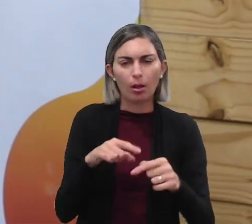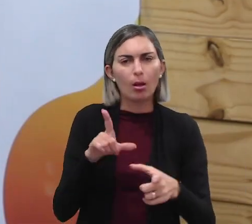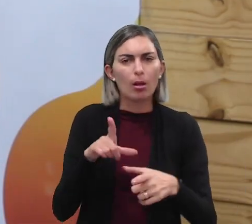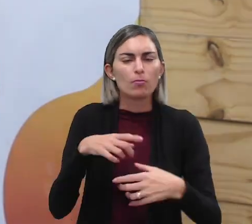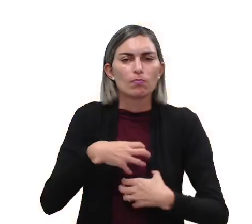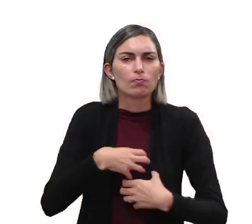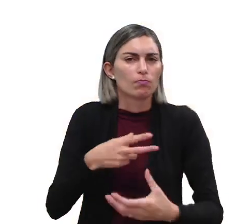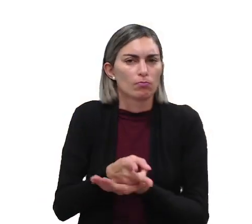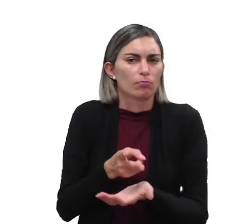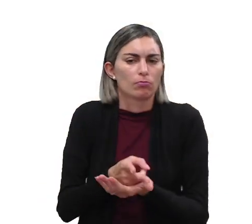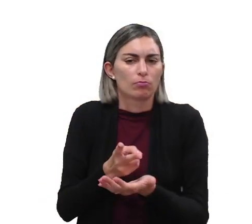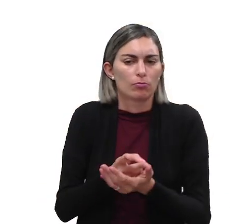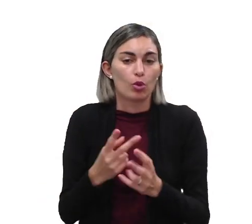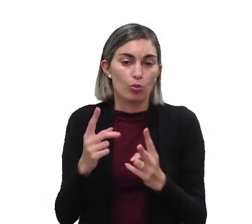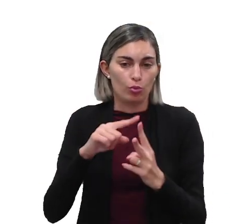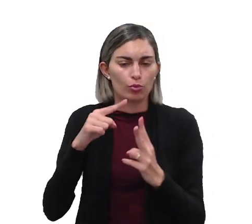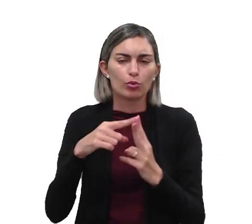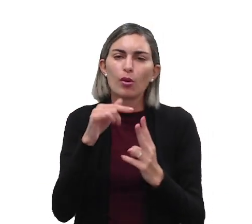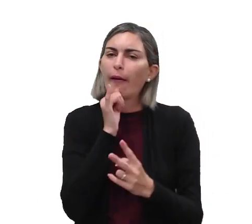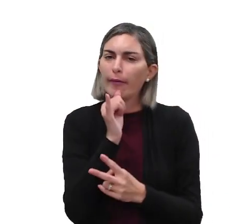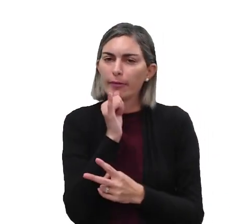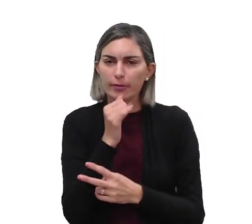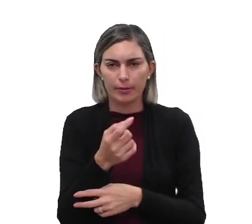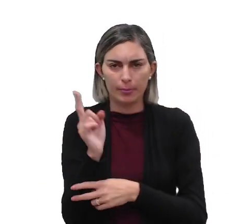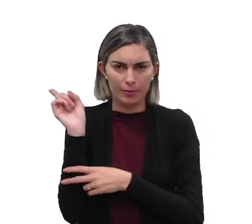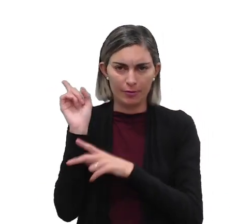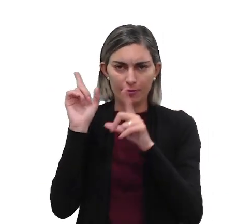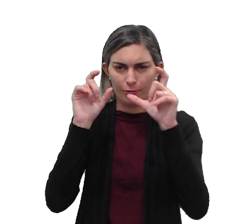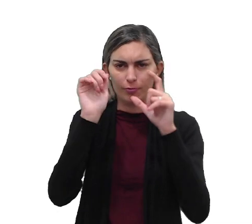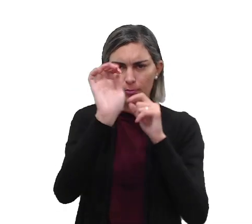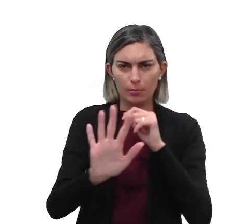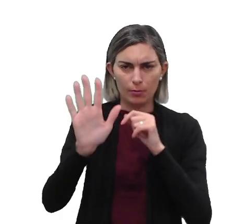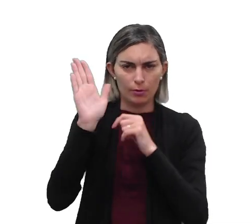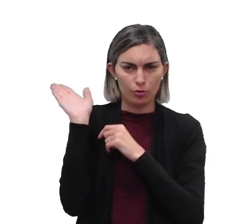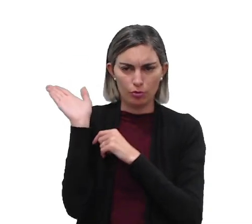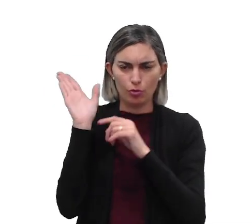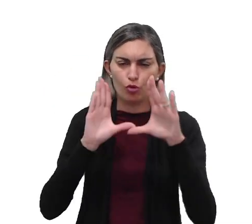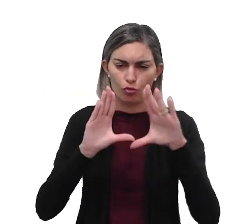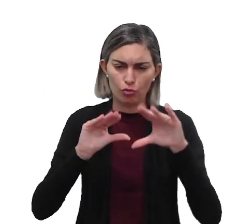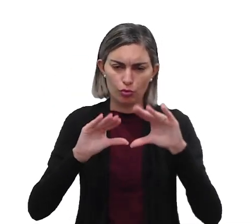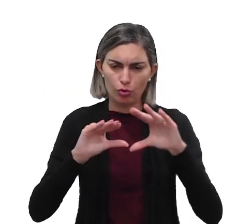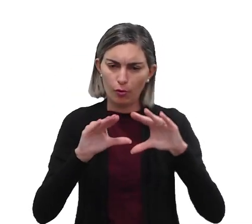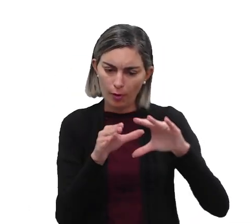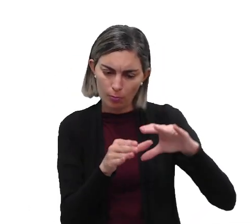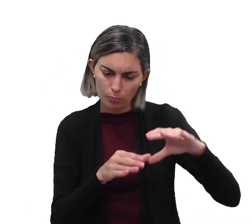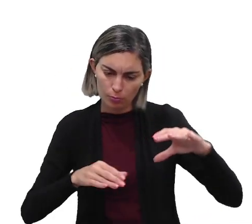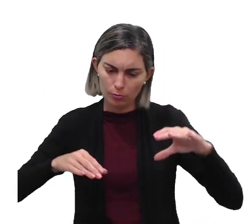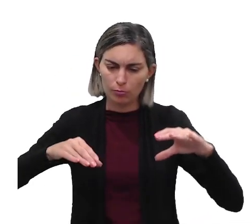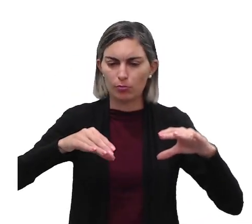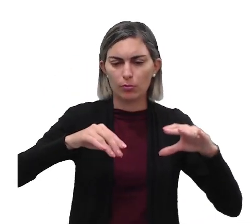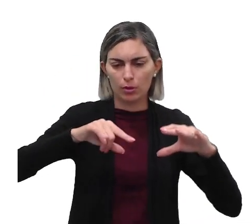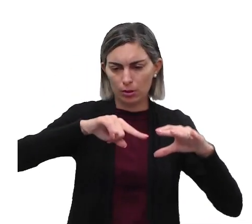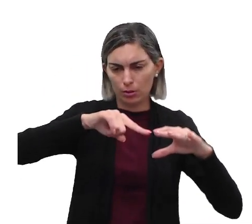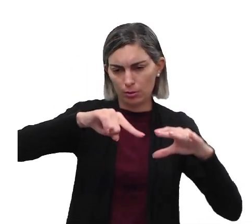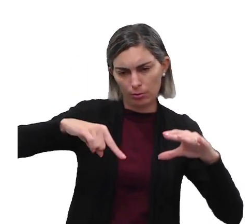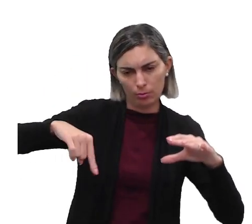à estabilidade. É os dois exemplos que a gente tem. Um sofá mais circular, né, que dá essa